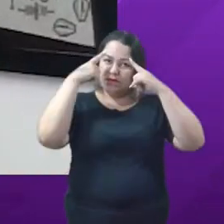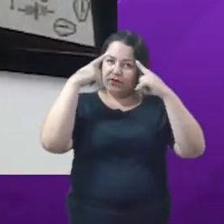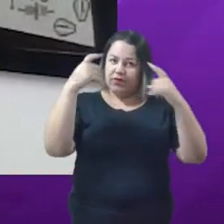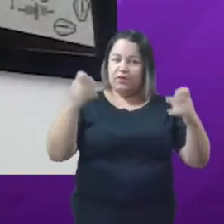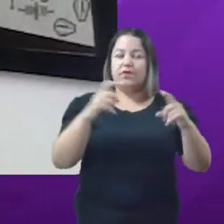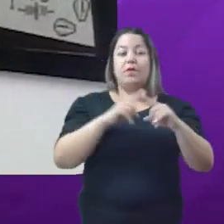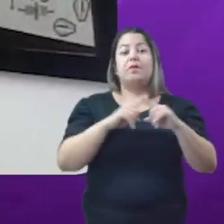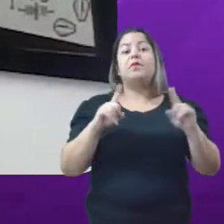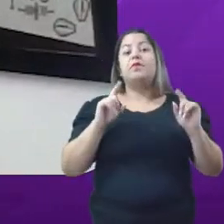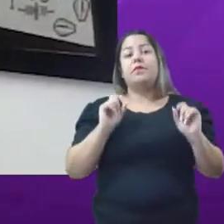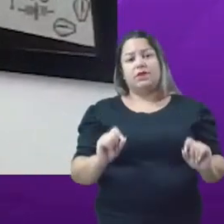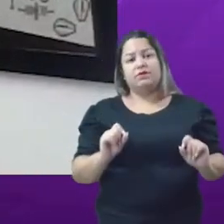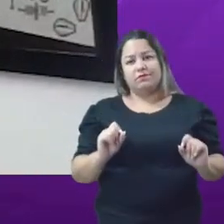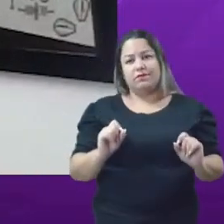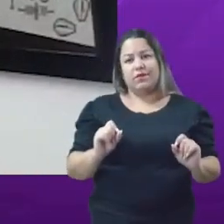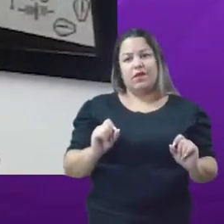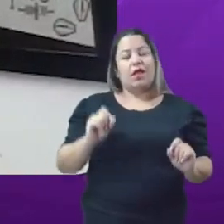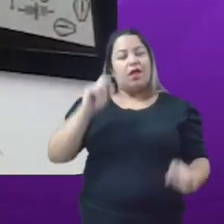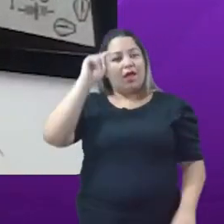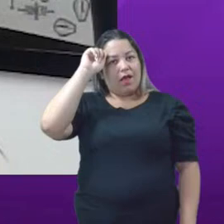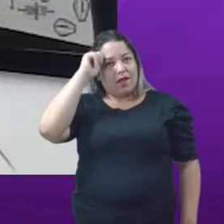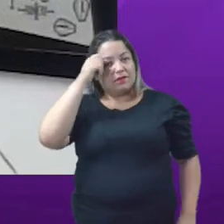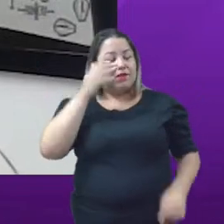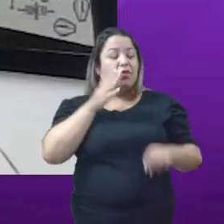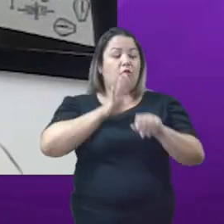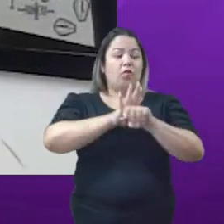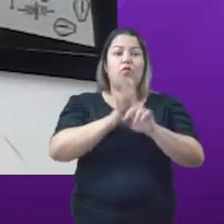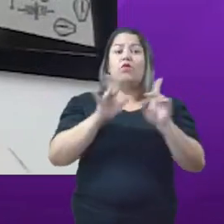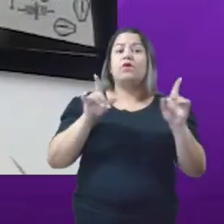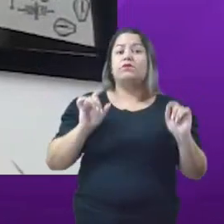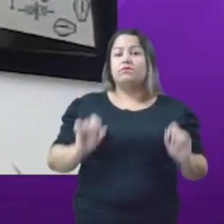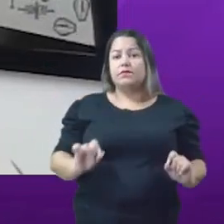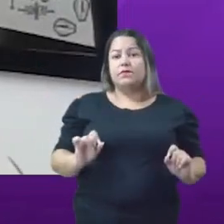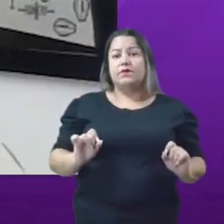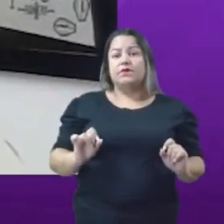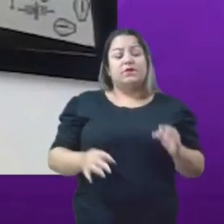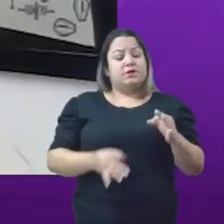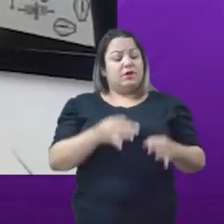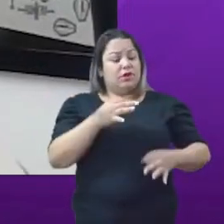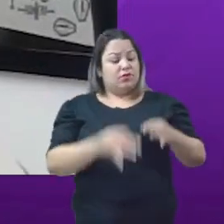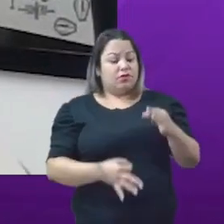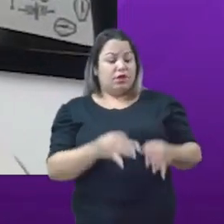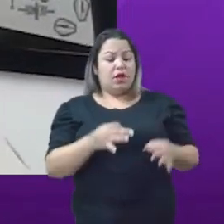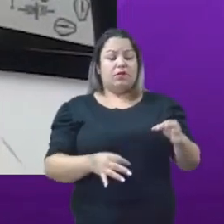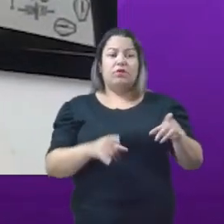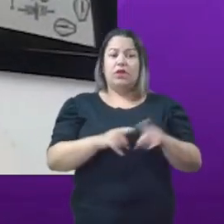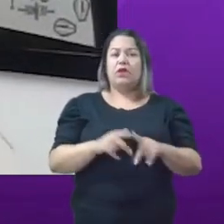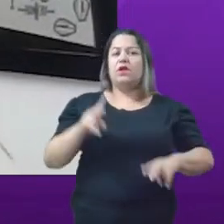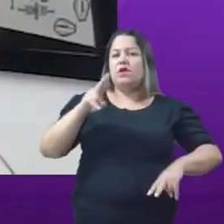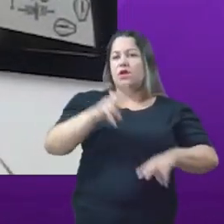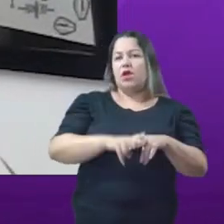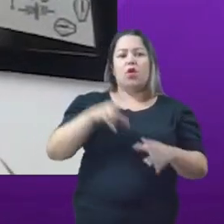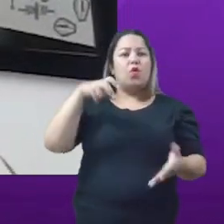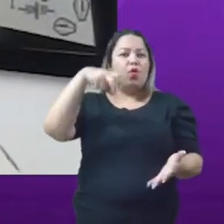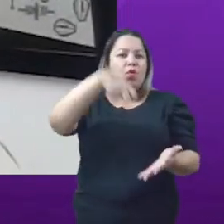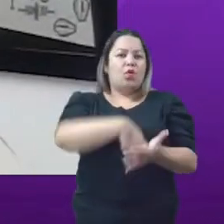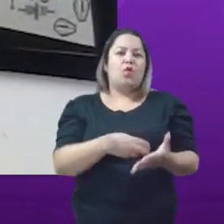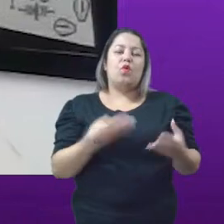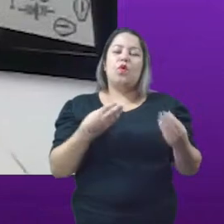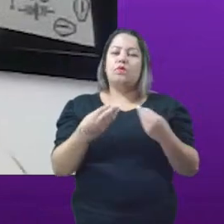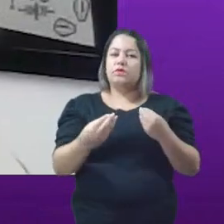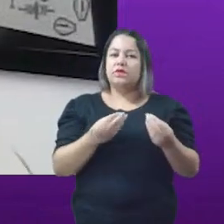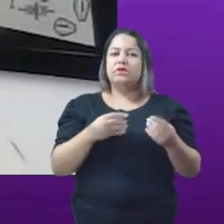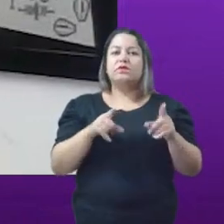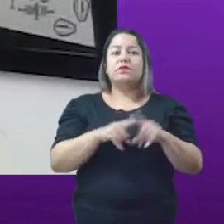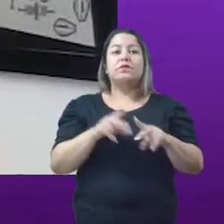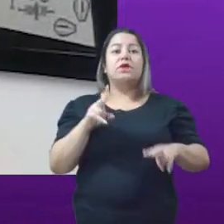Mas a questão racial, né, ela define quem é julgado, quem é punido, como que ele é julgado, como